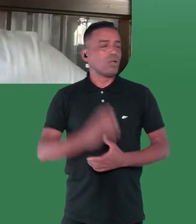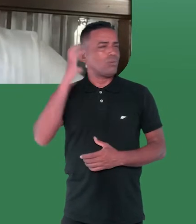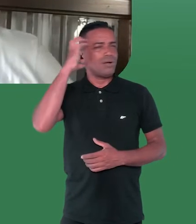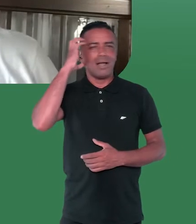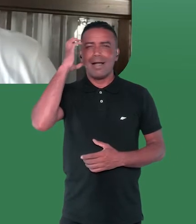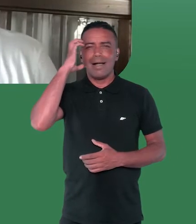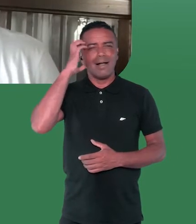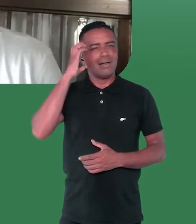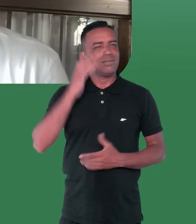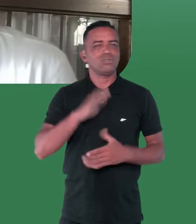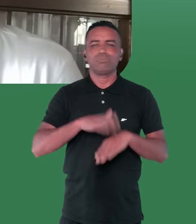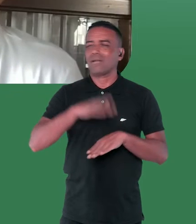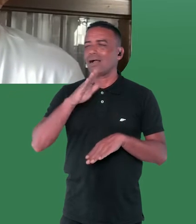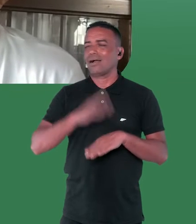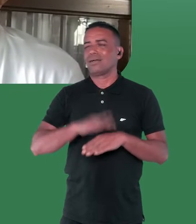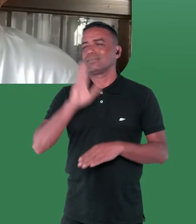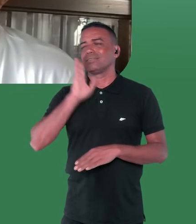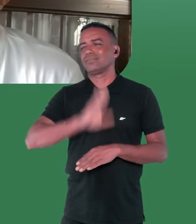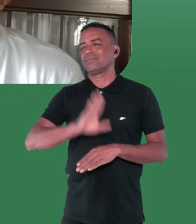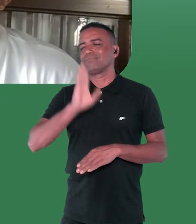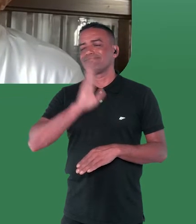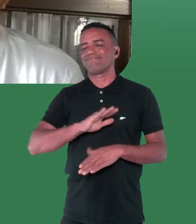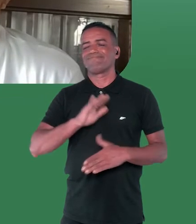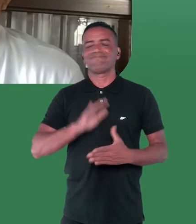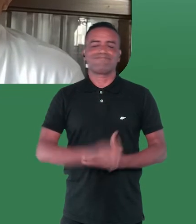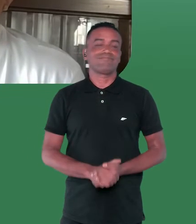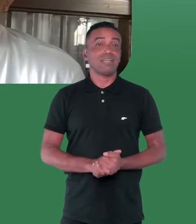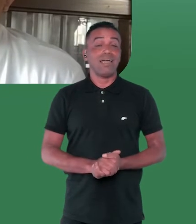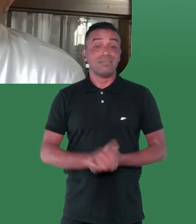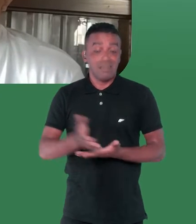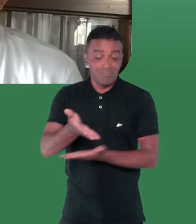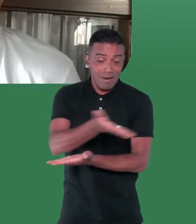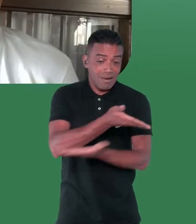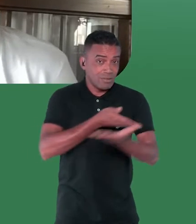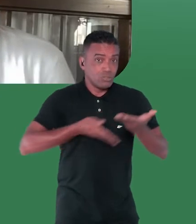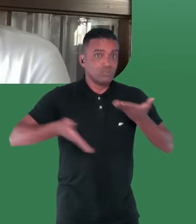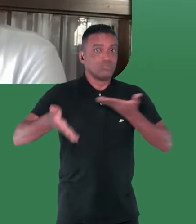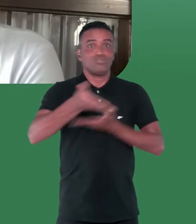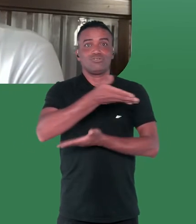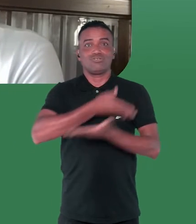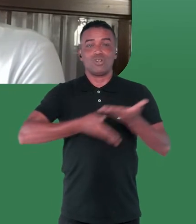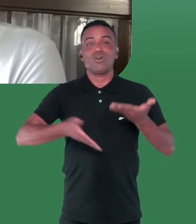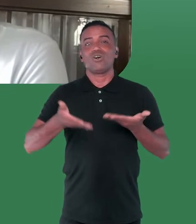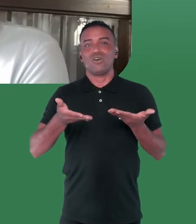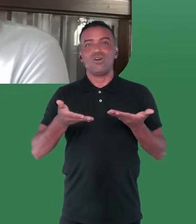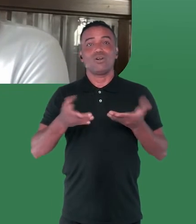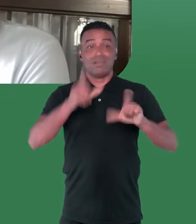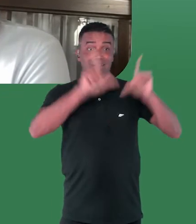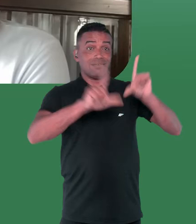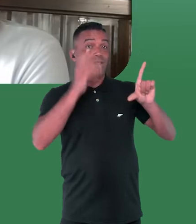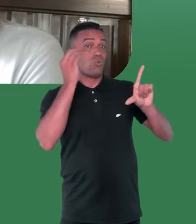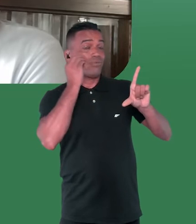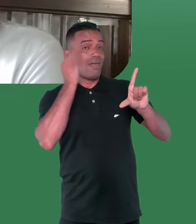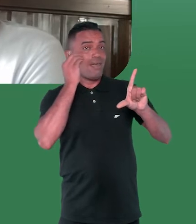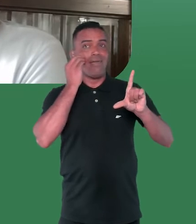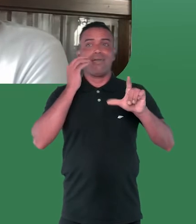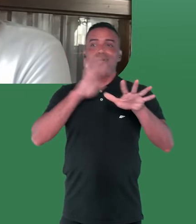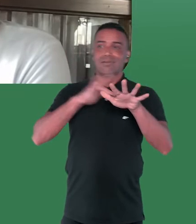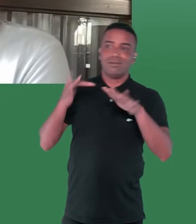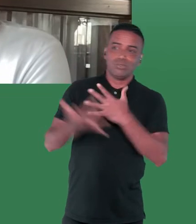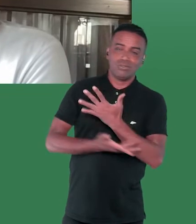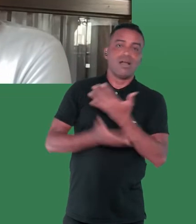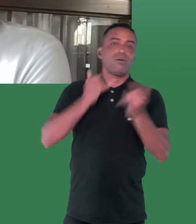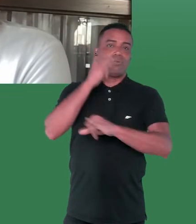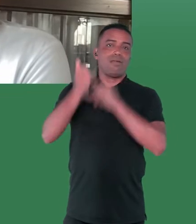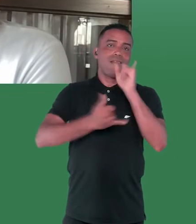O rádio ele é muito legal. Essa interação que a televisão tenta buscar, que os meios de comunicação tanto